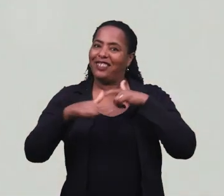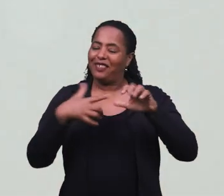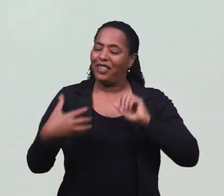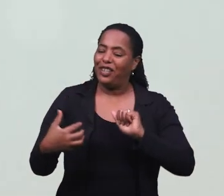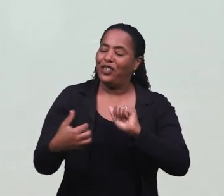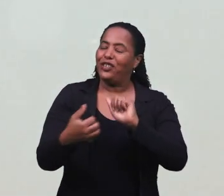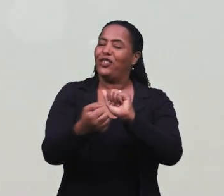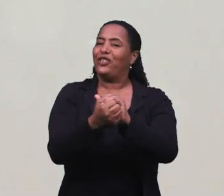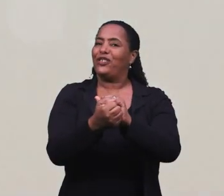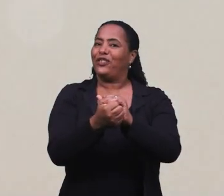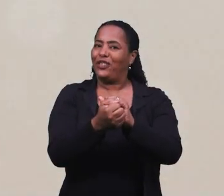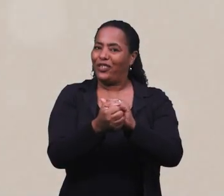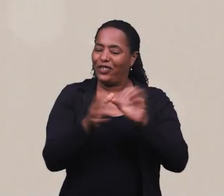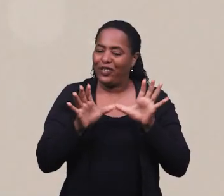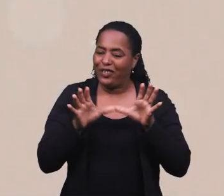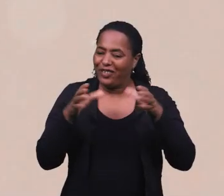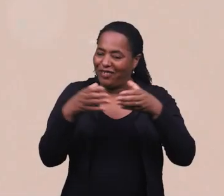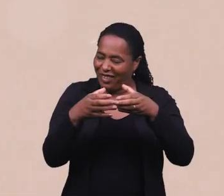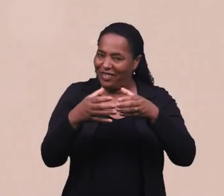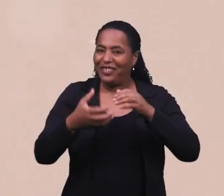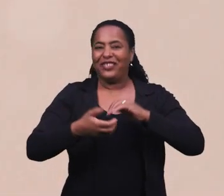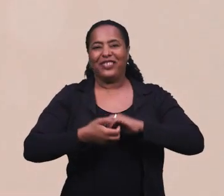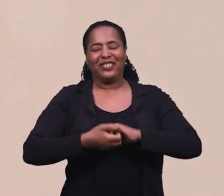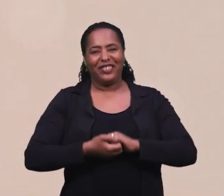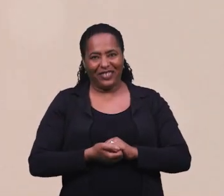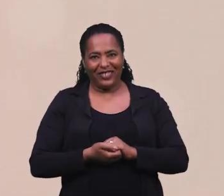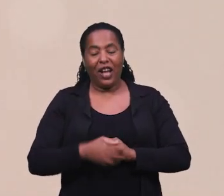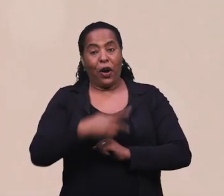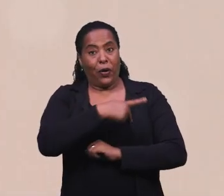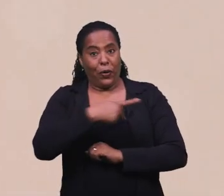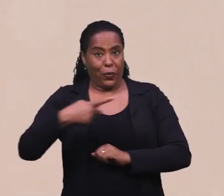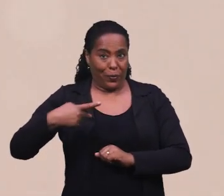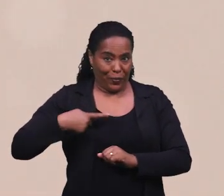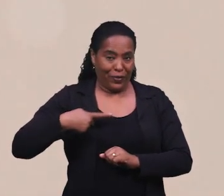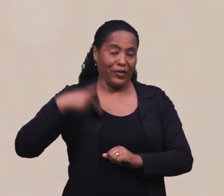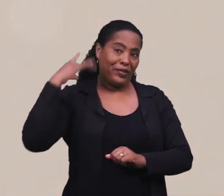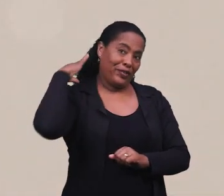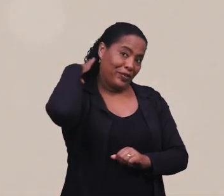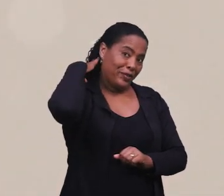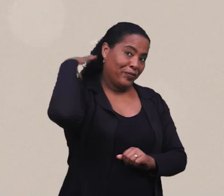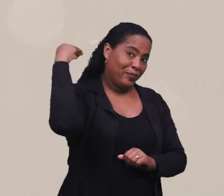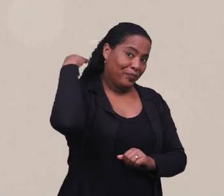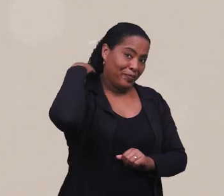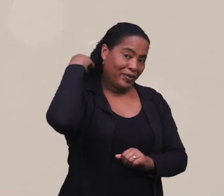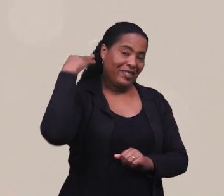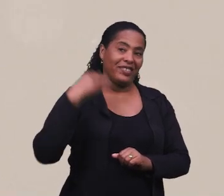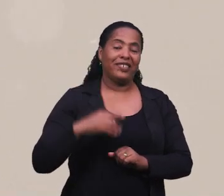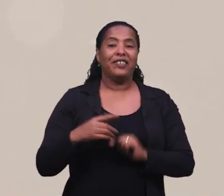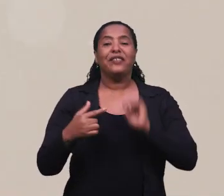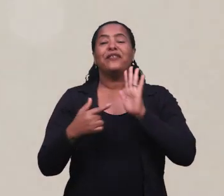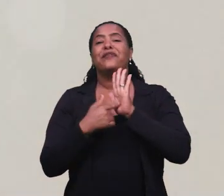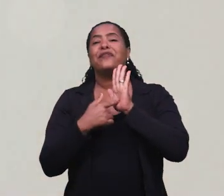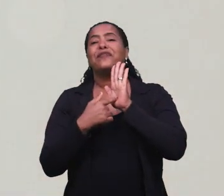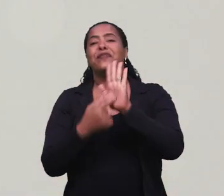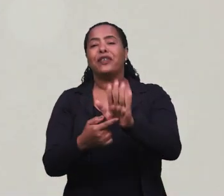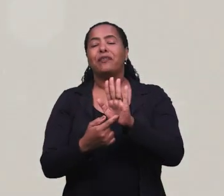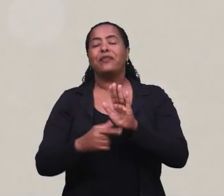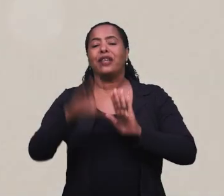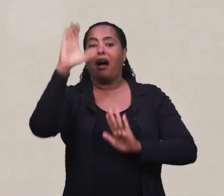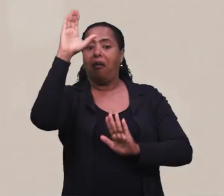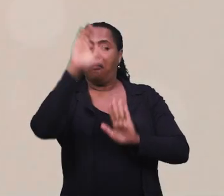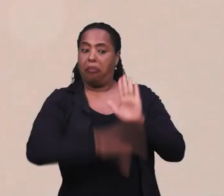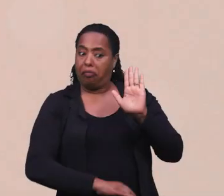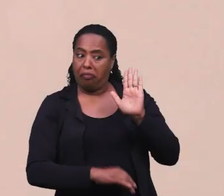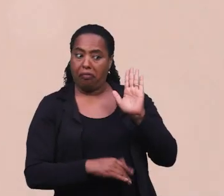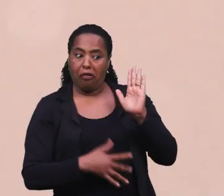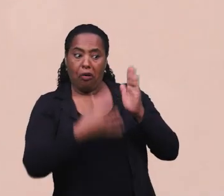nisso nós vamos auxiliando essa pessoa. Por exemplo, o lugar para ela sentar é um lugar que ela ouve melhor, que ela vê melhor, que